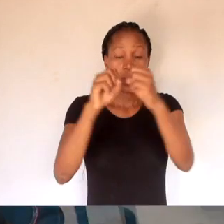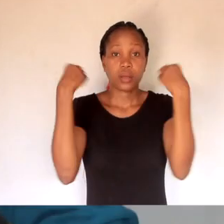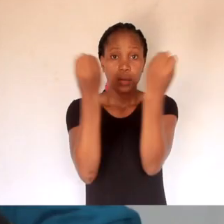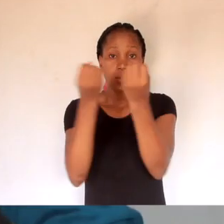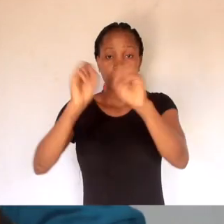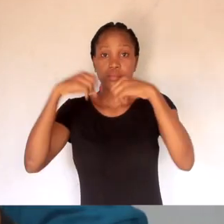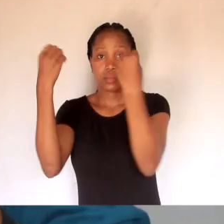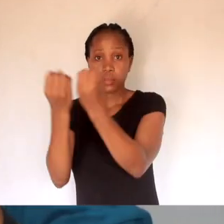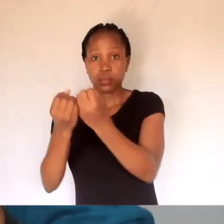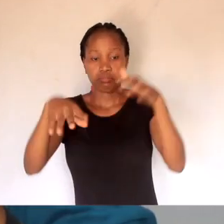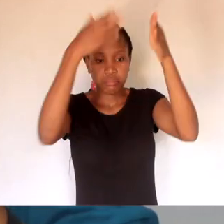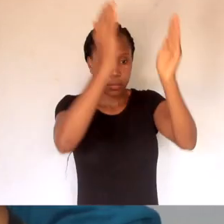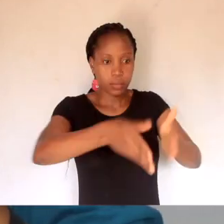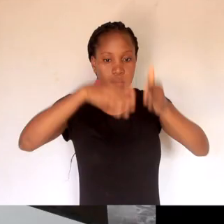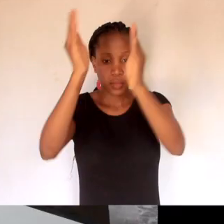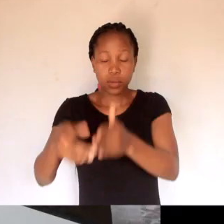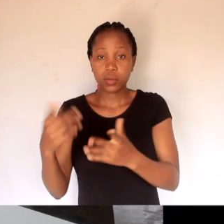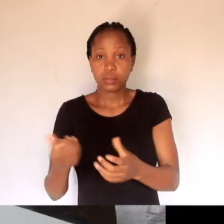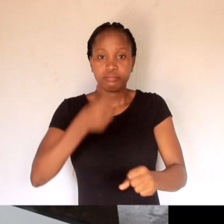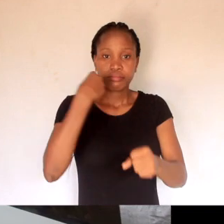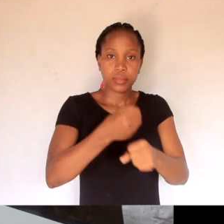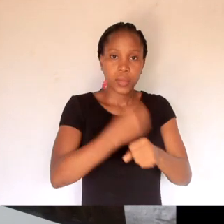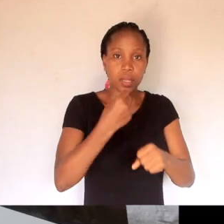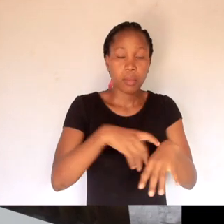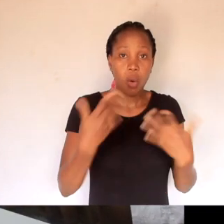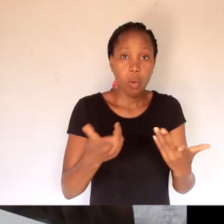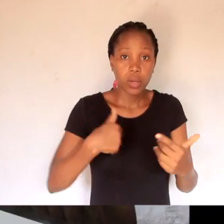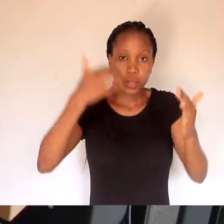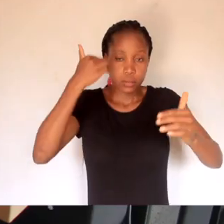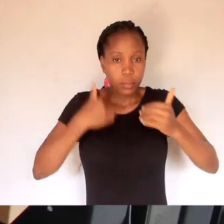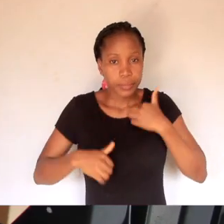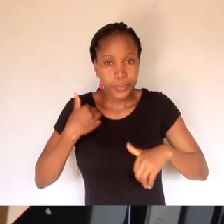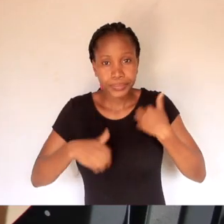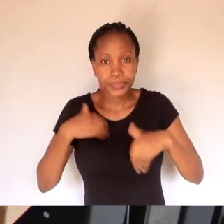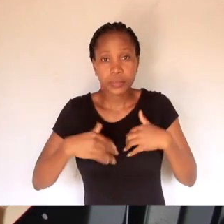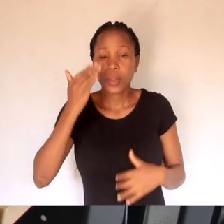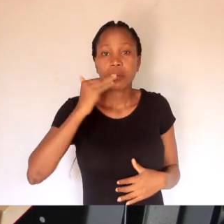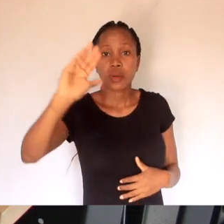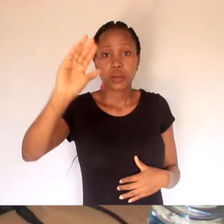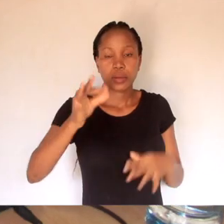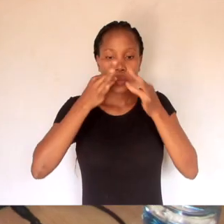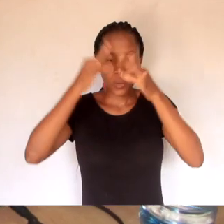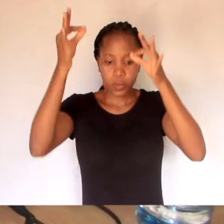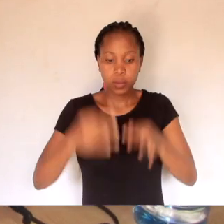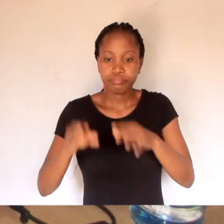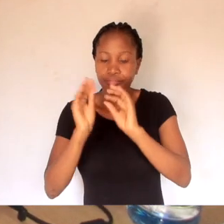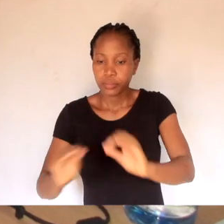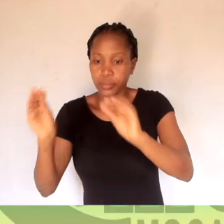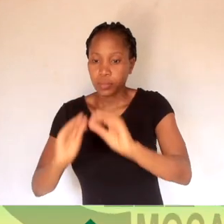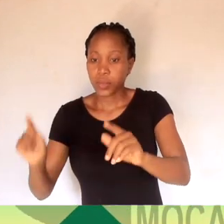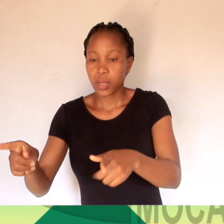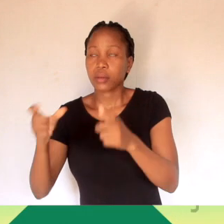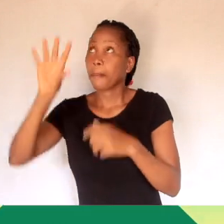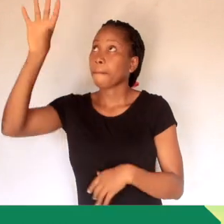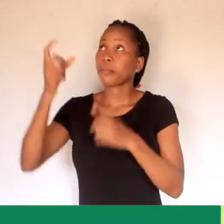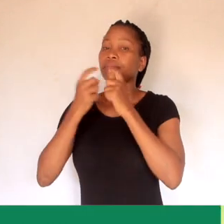e pessoas singulares que trabalham e ou que se interessam pela melhoria da qualidade de educação em Moçambique. Os